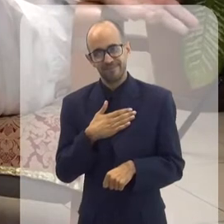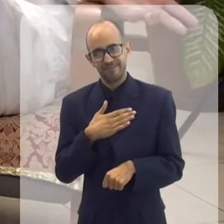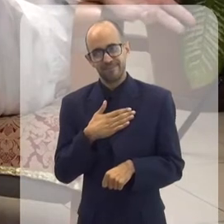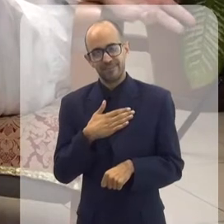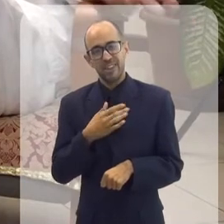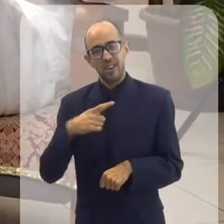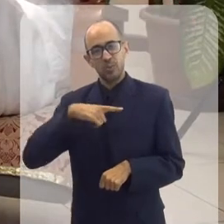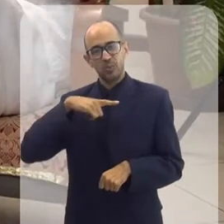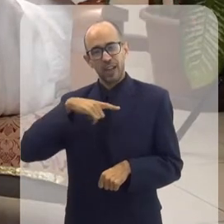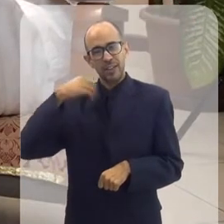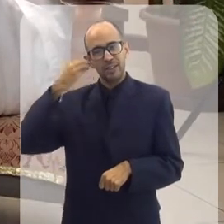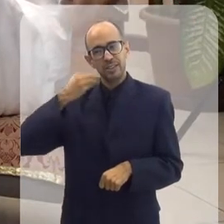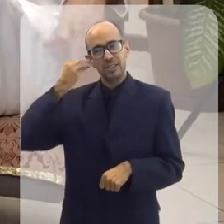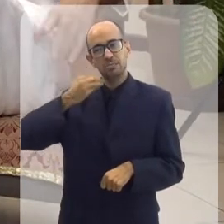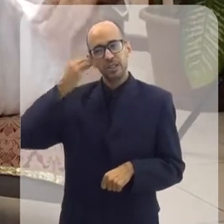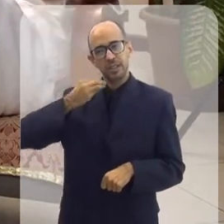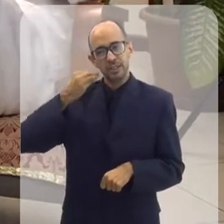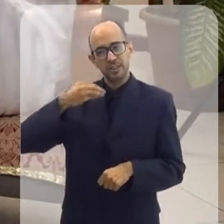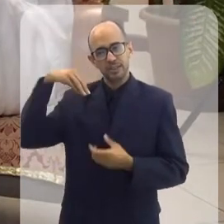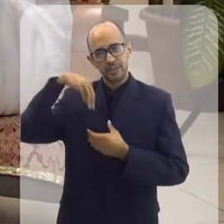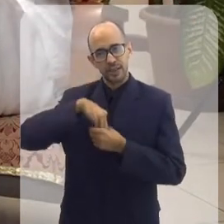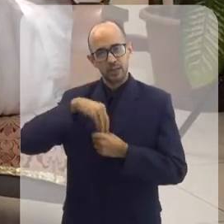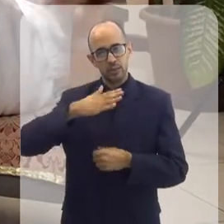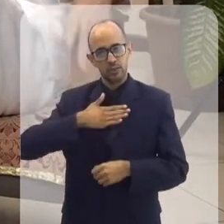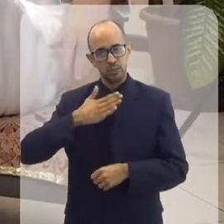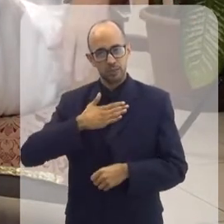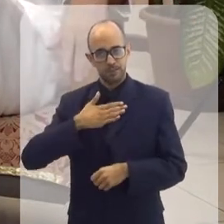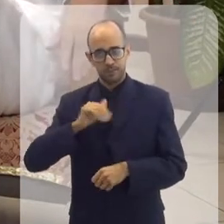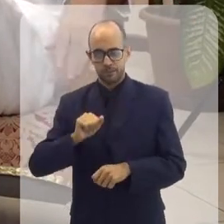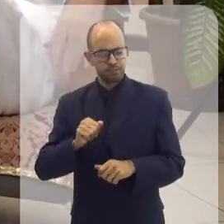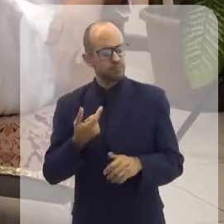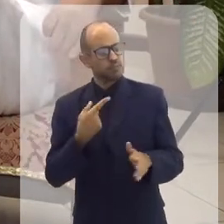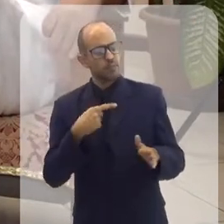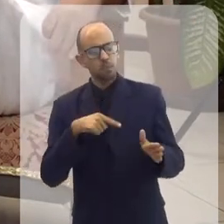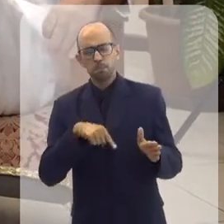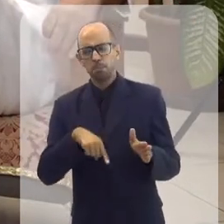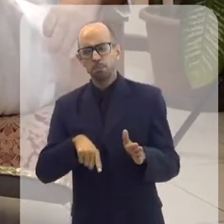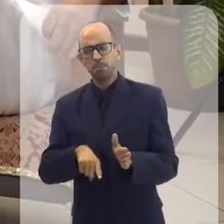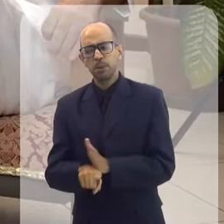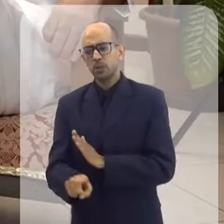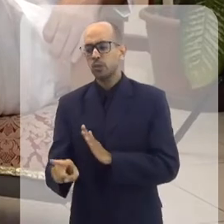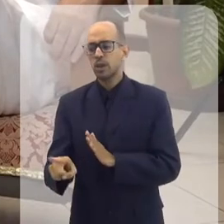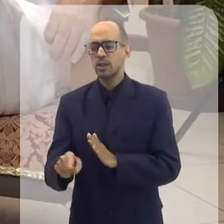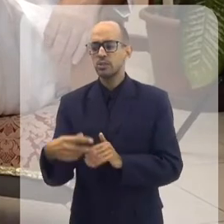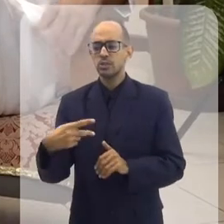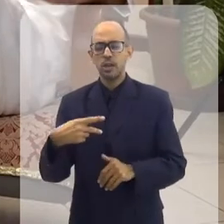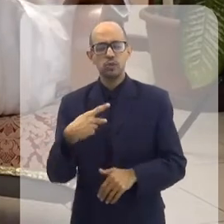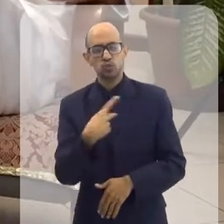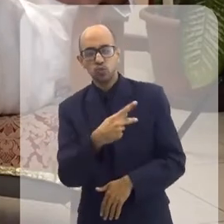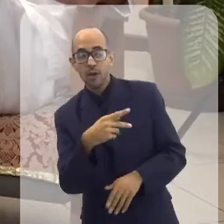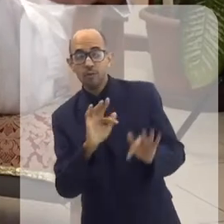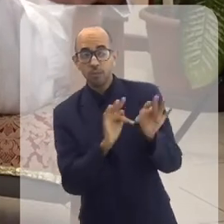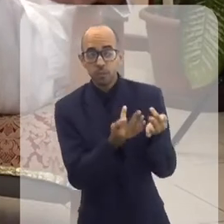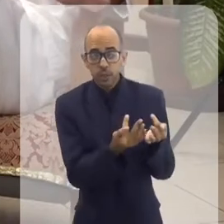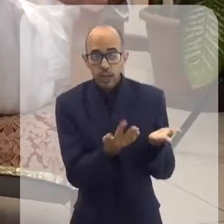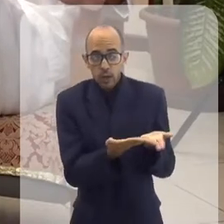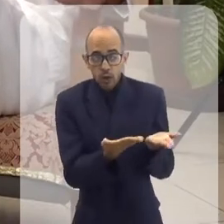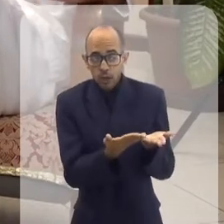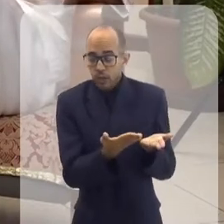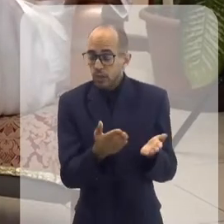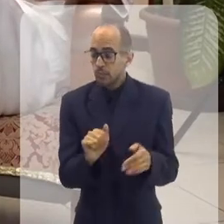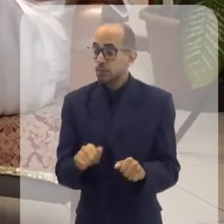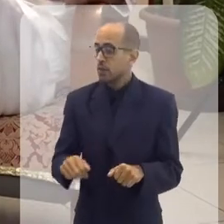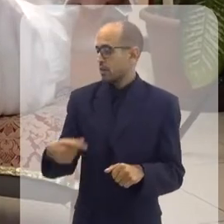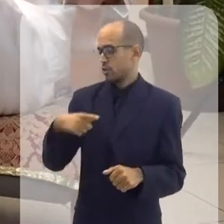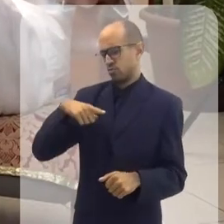pela carrego dentro de mim isso encontrei dentro de agora sua família seus filhos esposa a